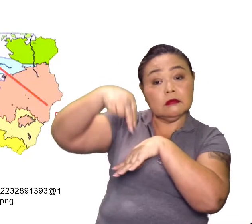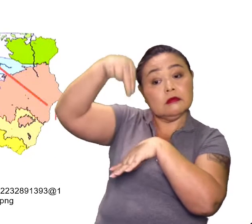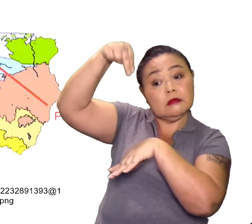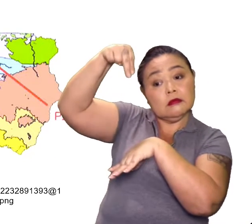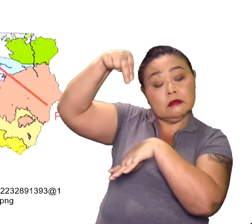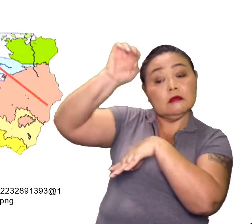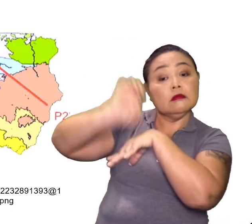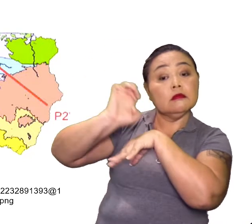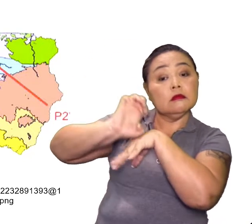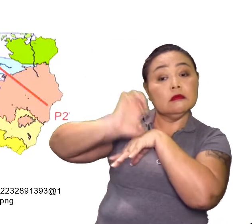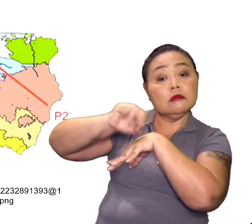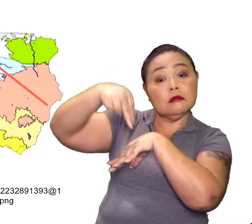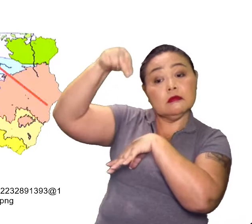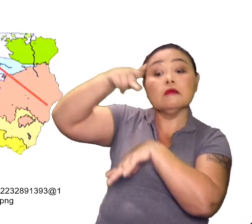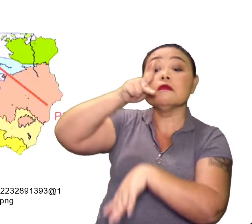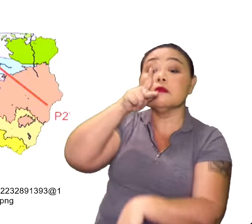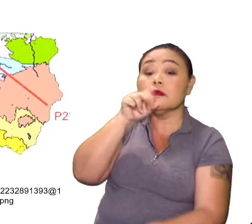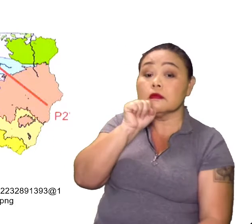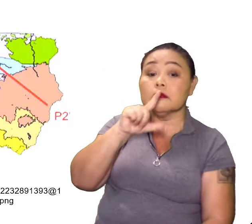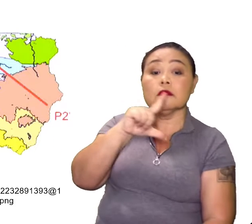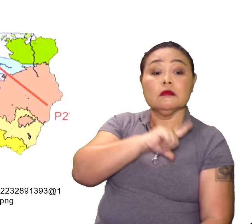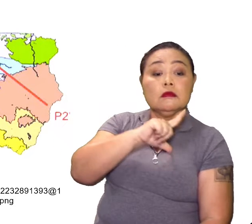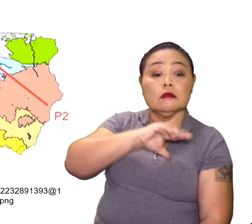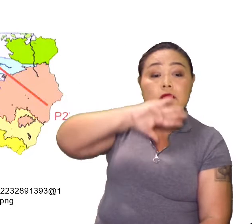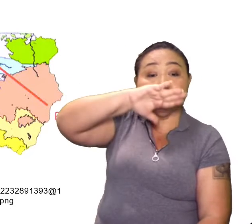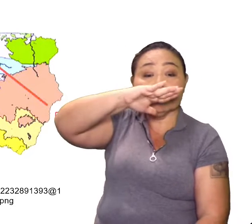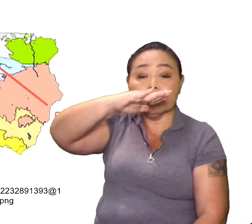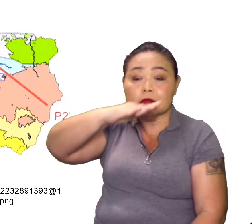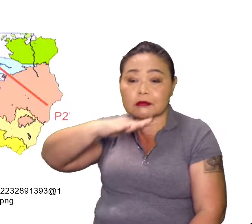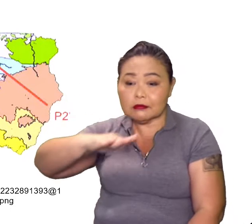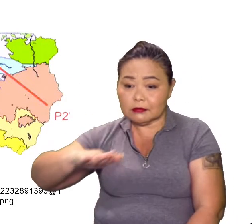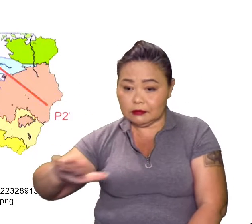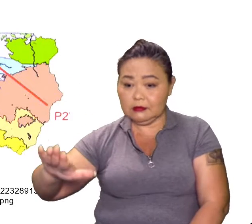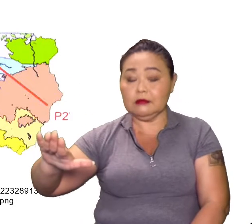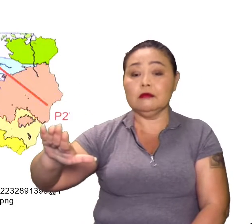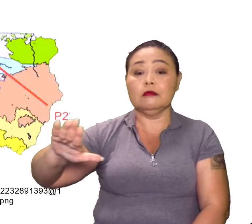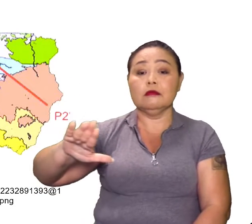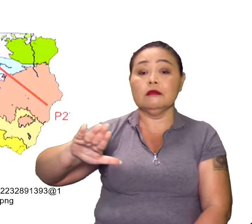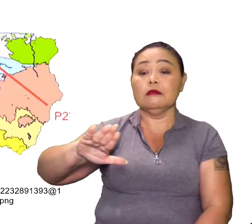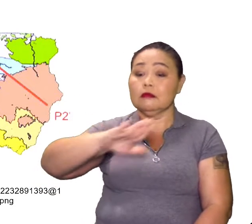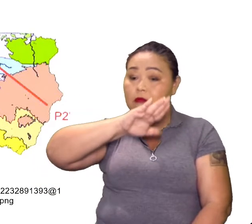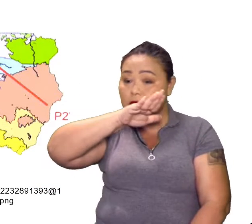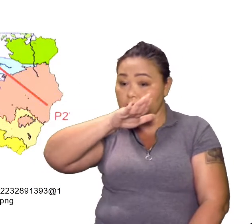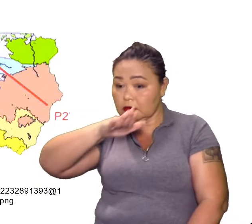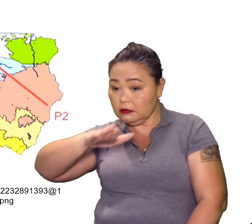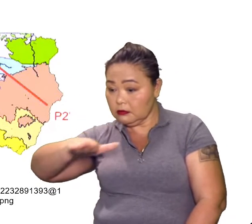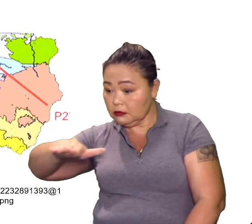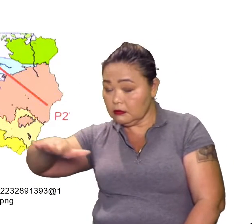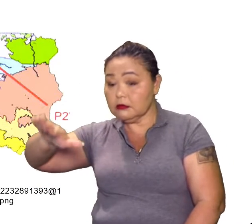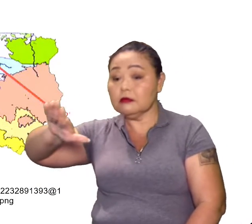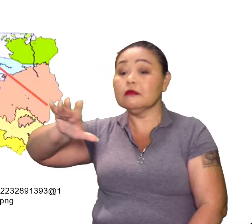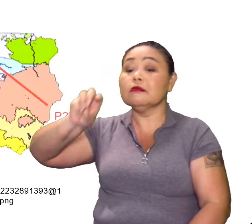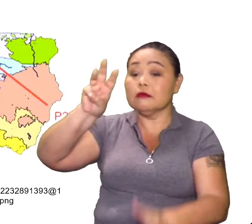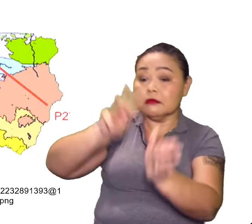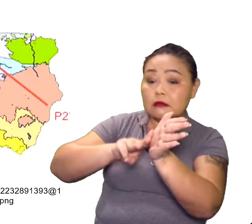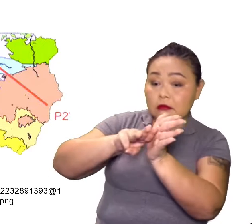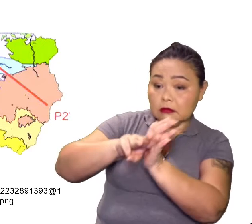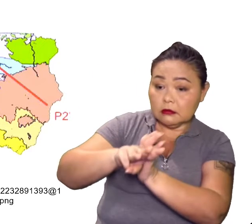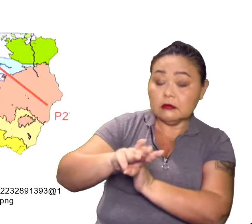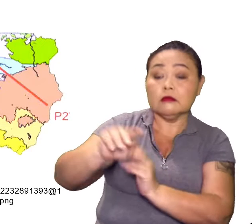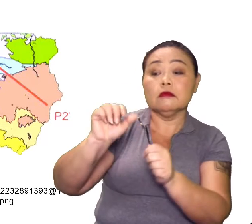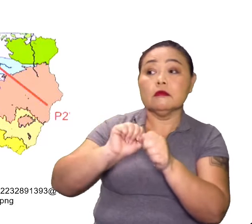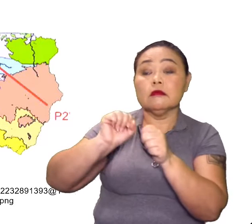do estado, olha aqui onde está Porto Velho, nós vamos ter áreas mais baixas, planícies do Rio Madeira.